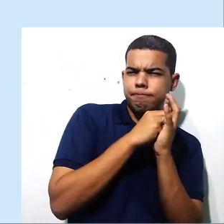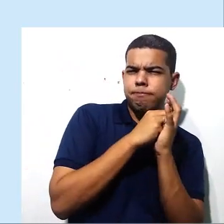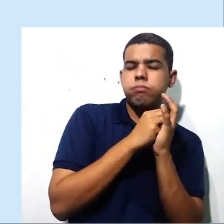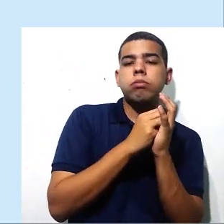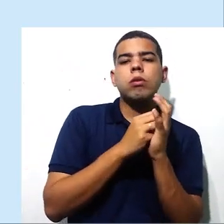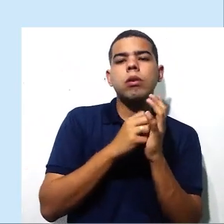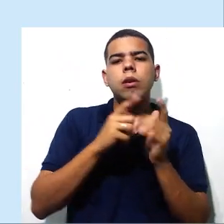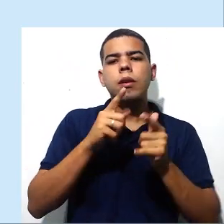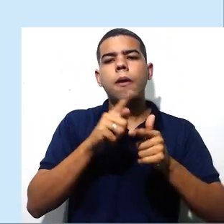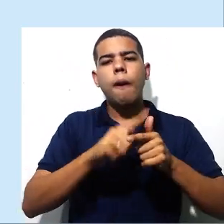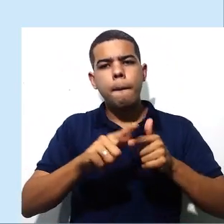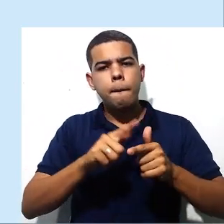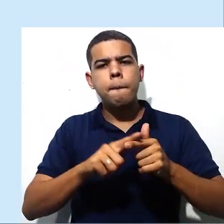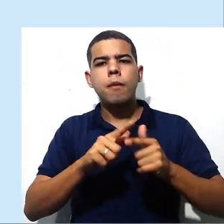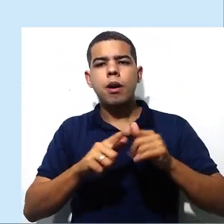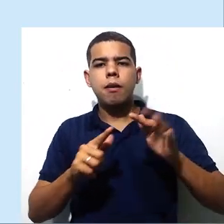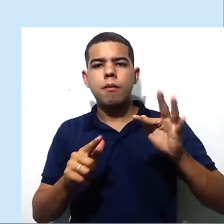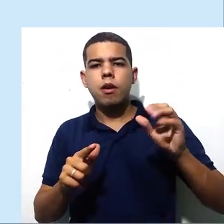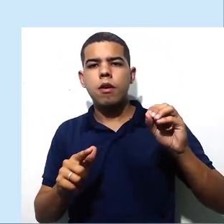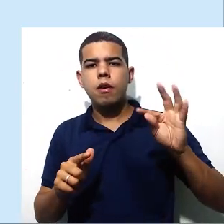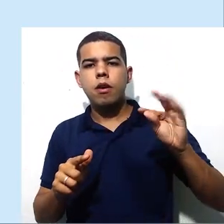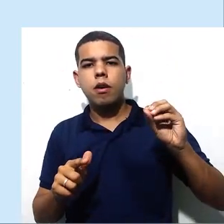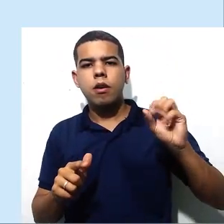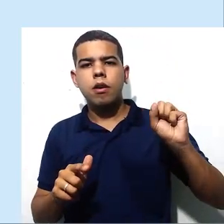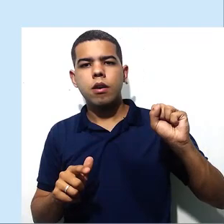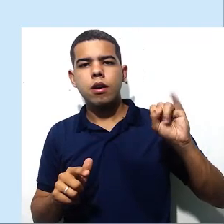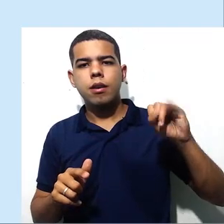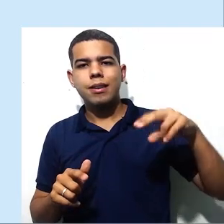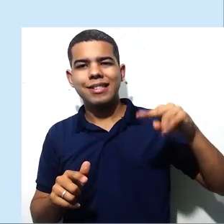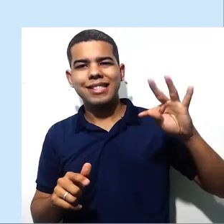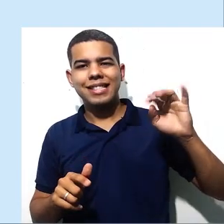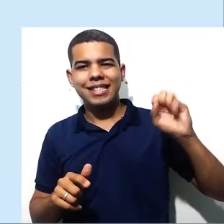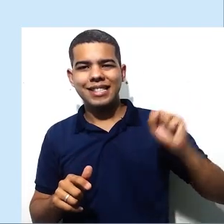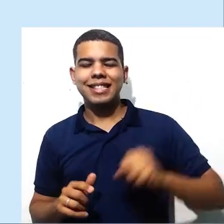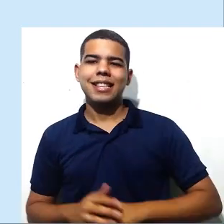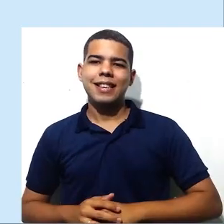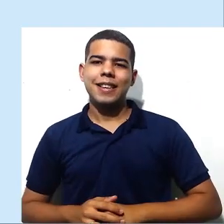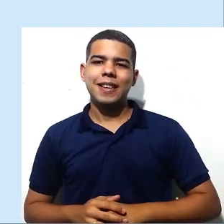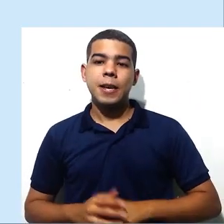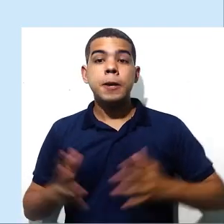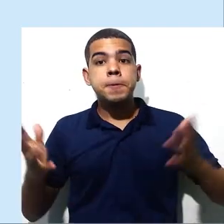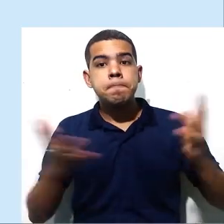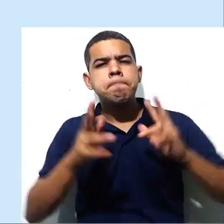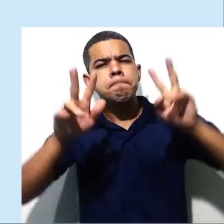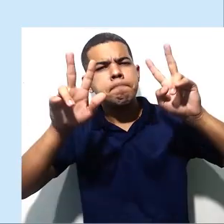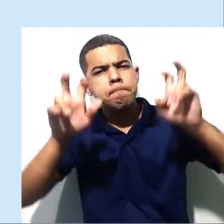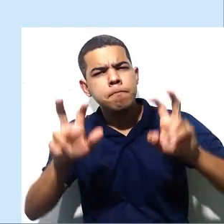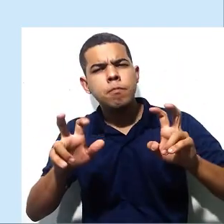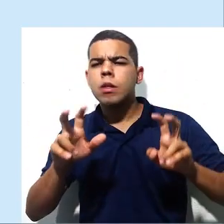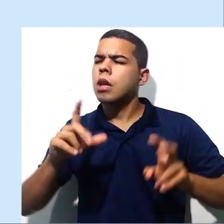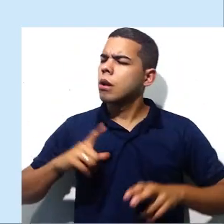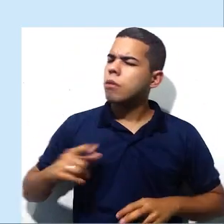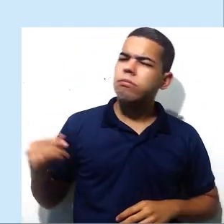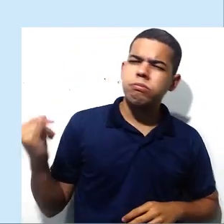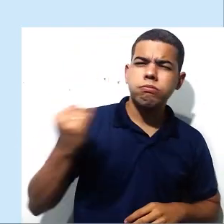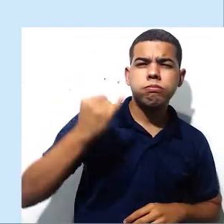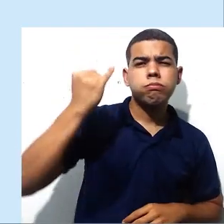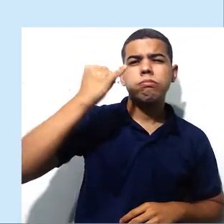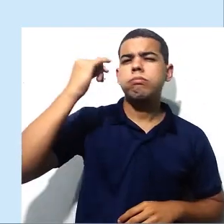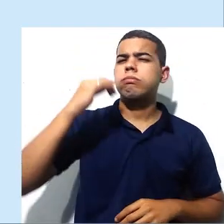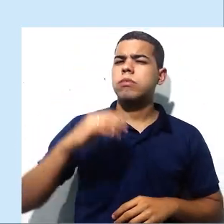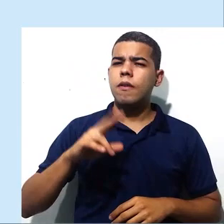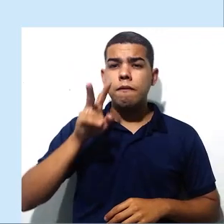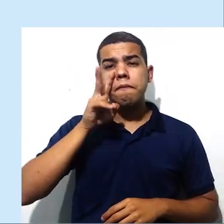alteração do processo de fotossíntese. O assunto de hoje ele foi de uma relevância muito grande, porque